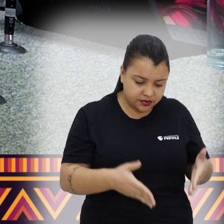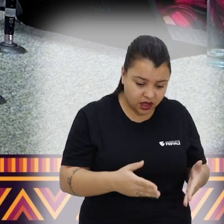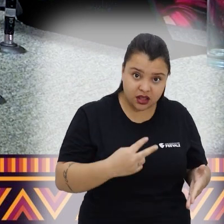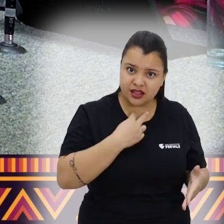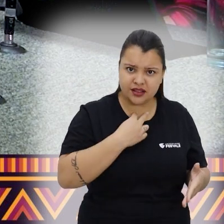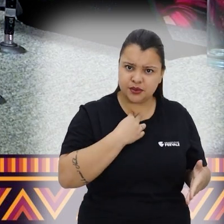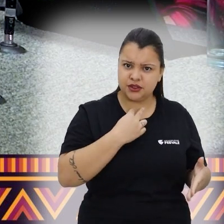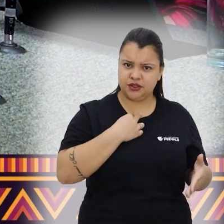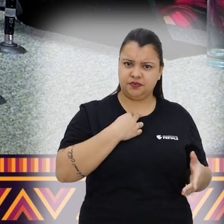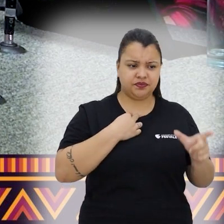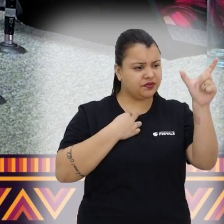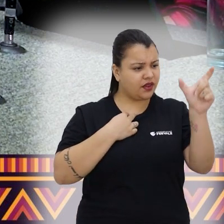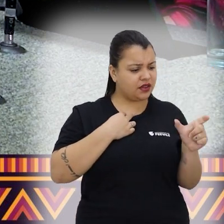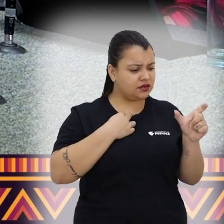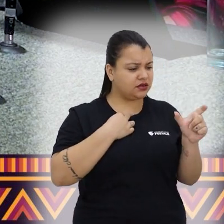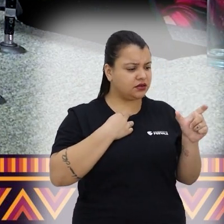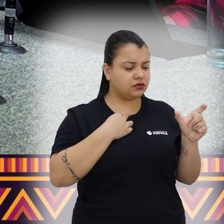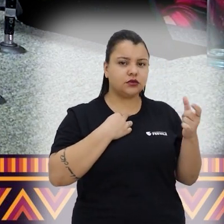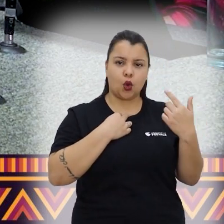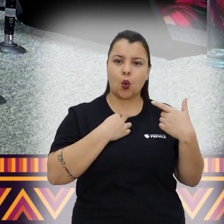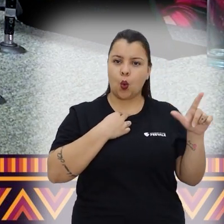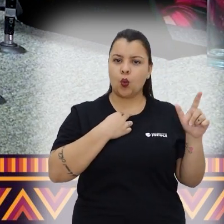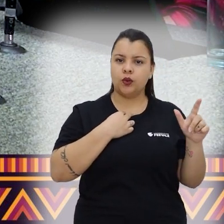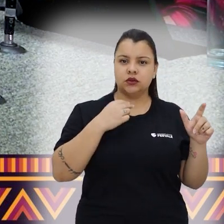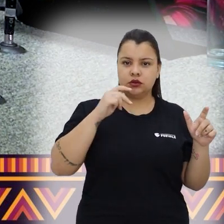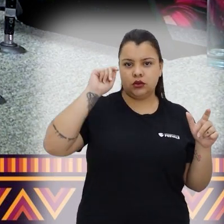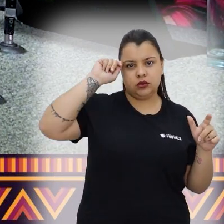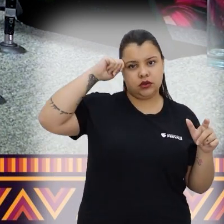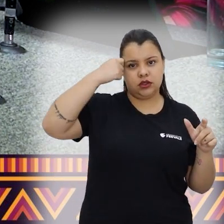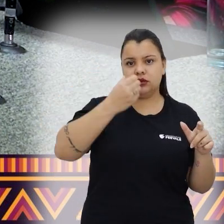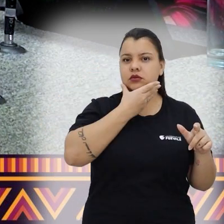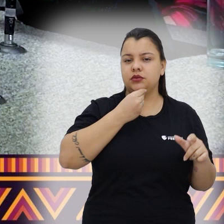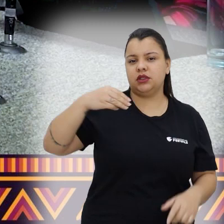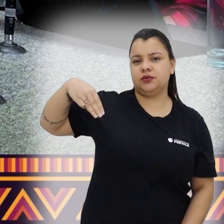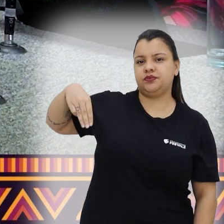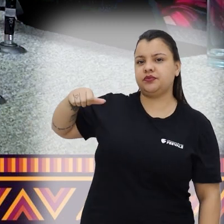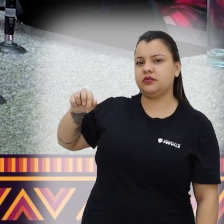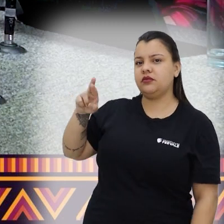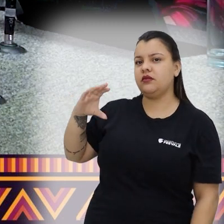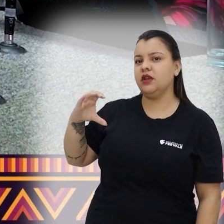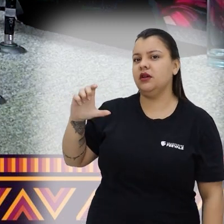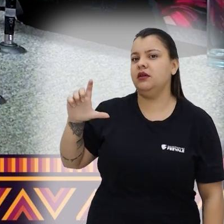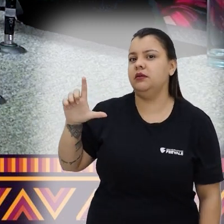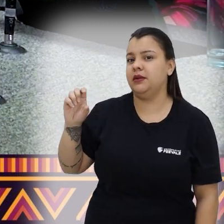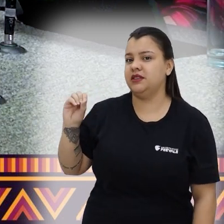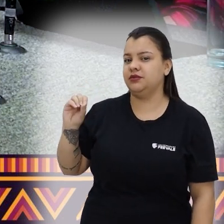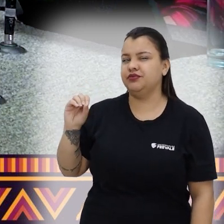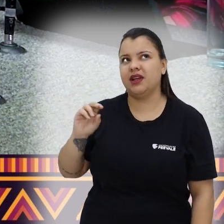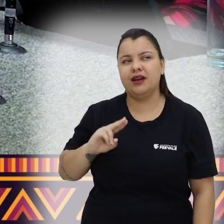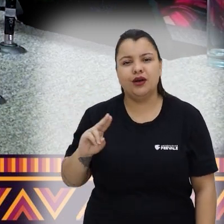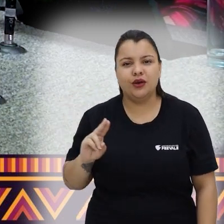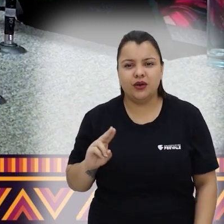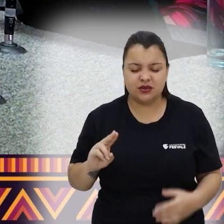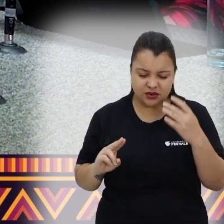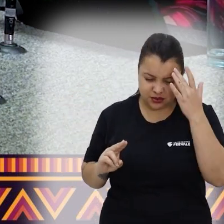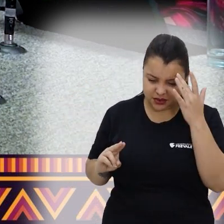Não era possível nem para mim e um outro menino negro, Marcelo, não vou lembrar o sobrenome, porque fazem tantos anos, foi nos anos 80